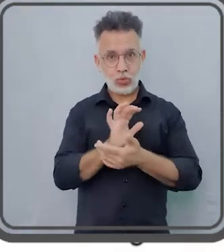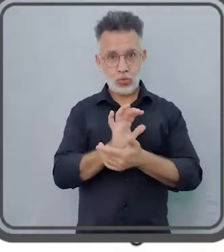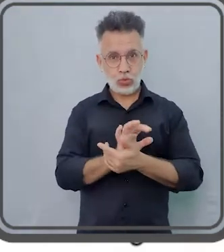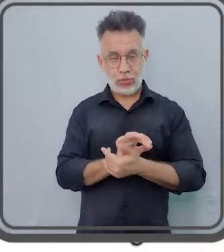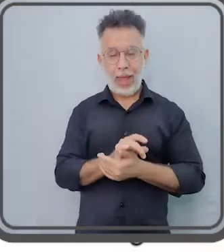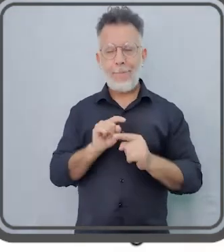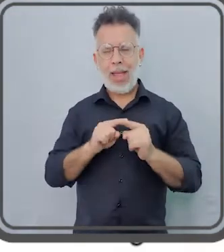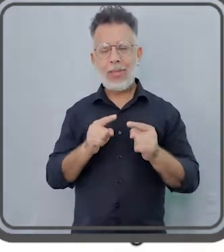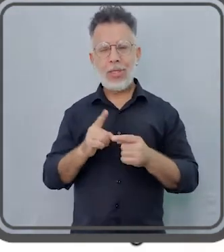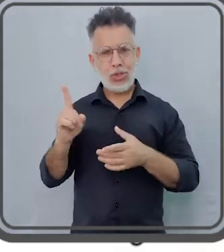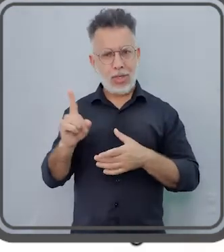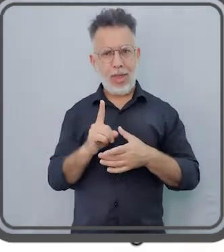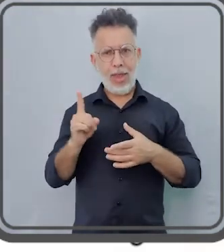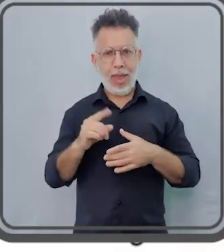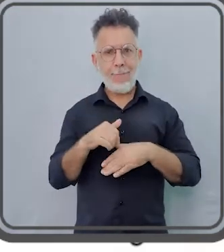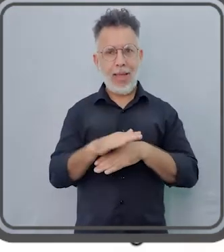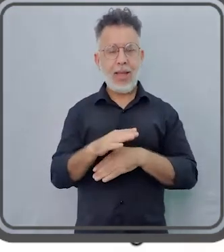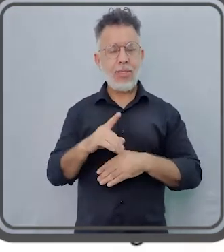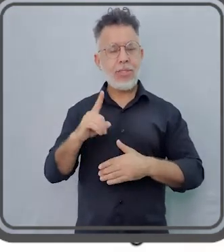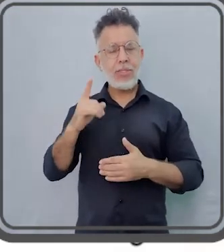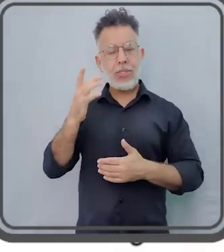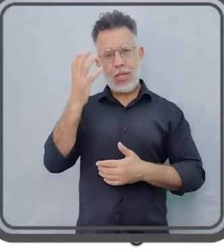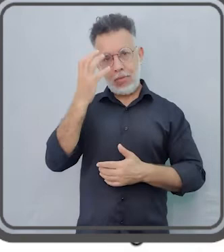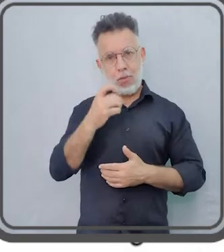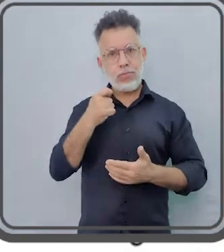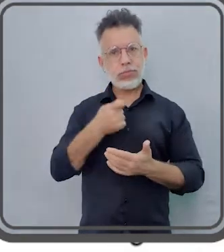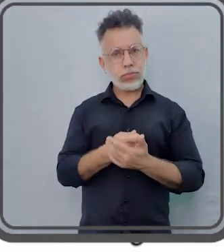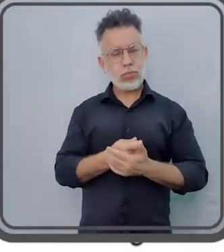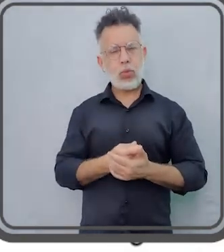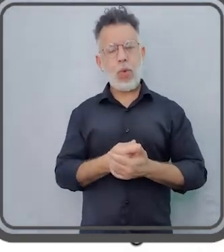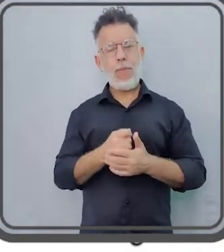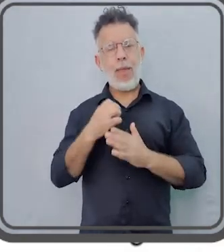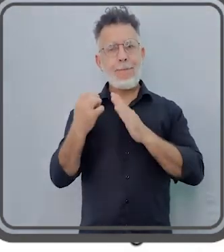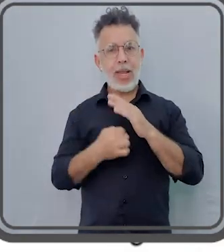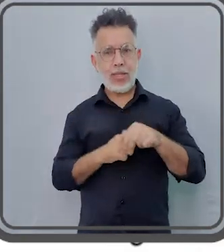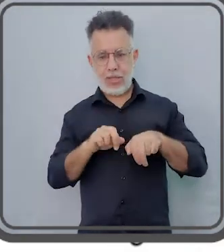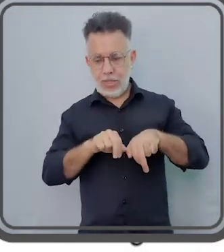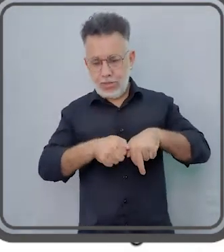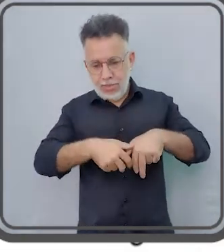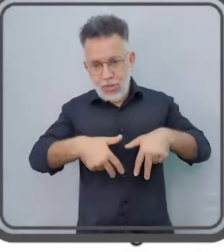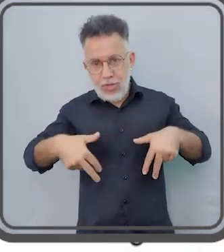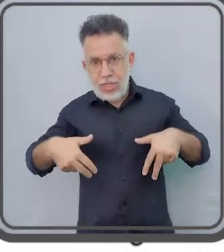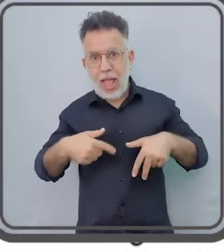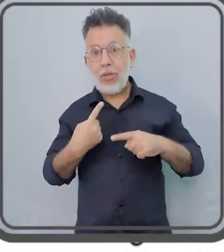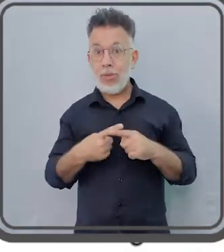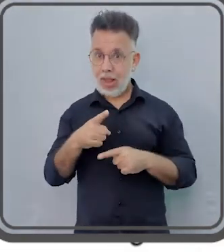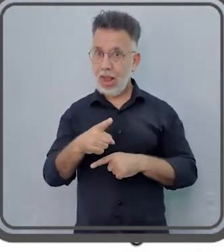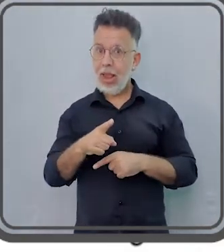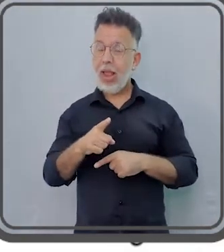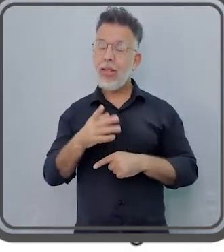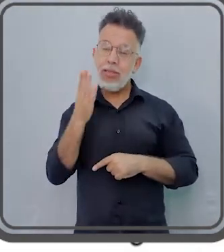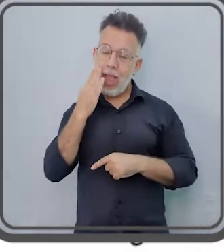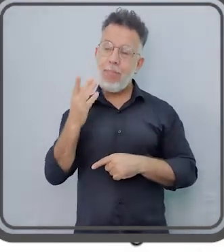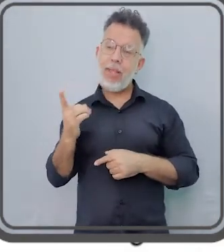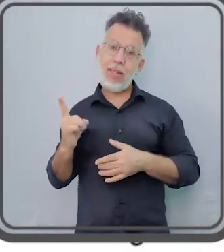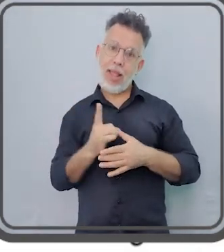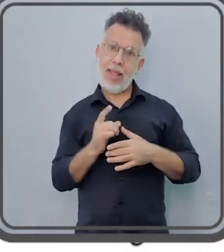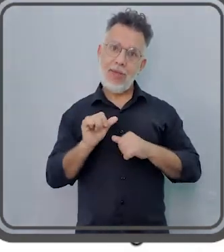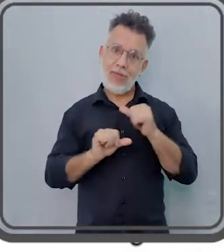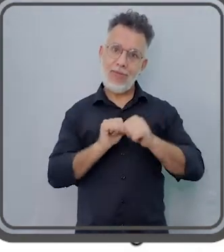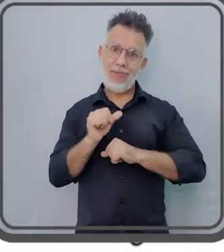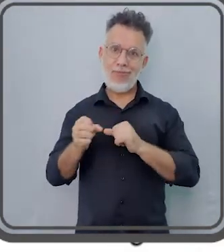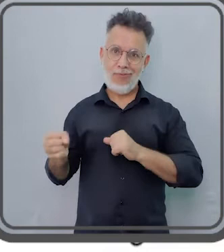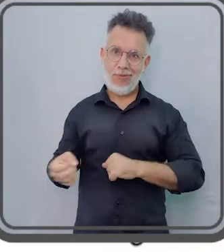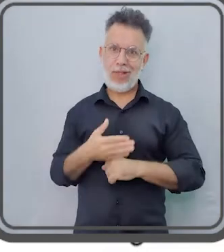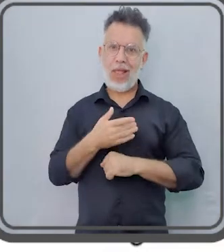vez mais compromisso com uma empresa de diversidade, porque a gente sabe que isso daí vem inovação, tá? Não é assim, eu tenho plena consciência